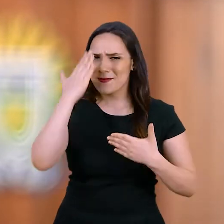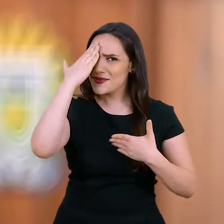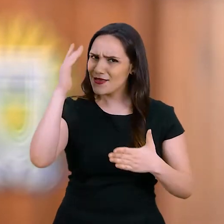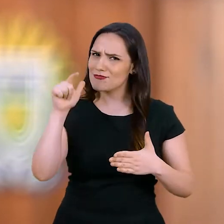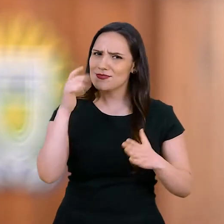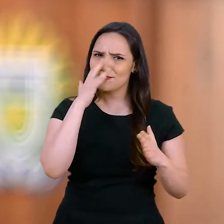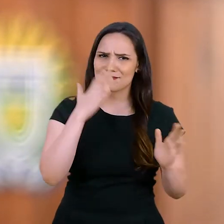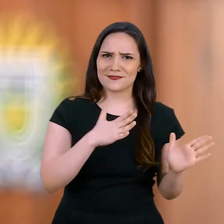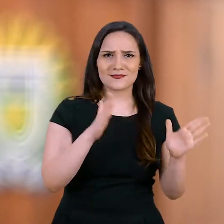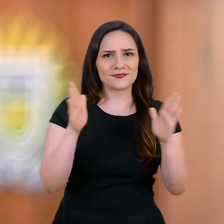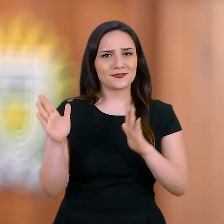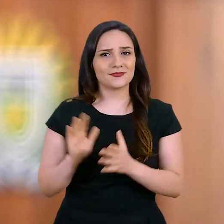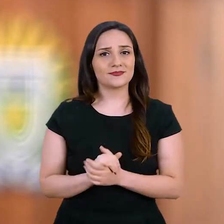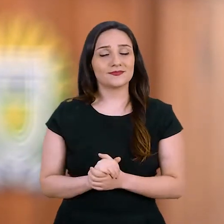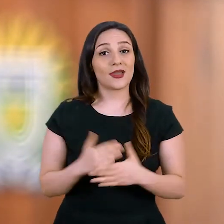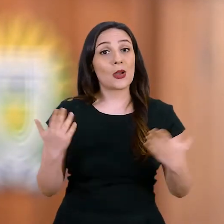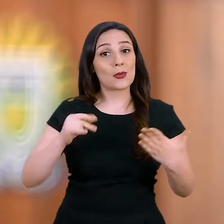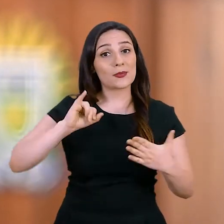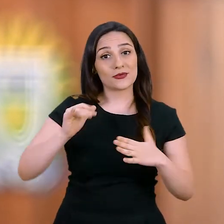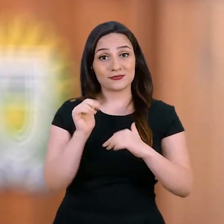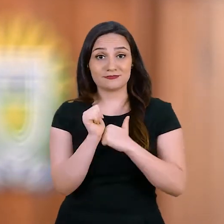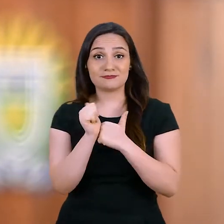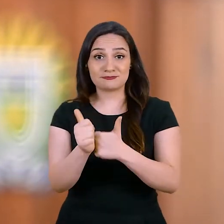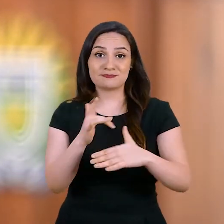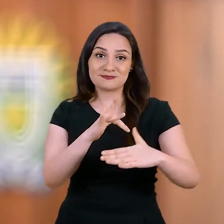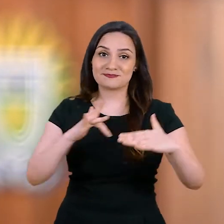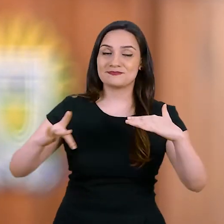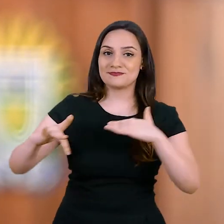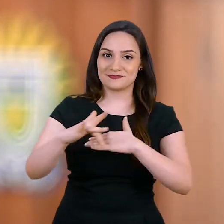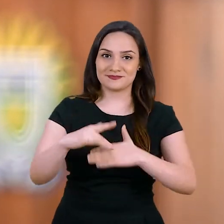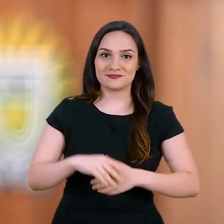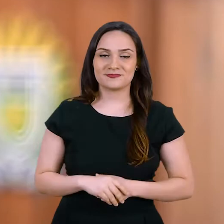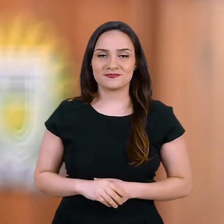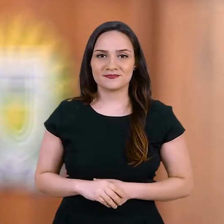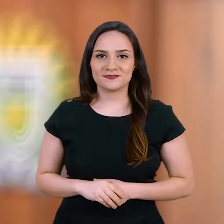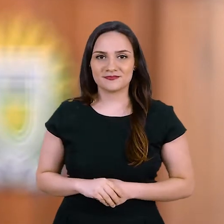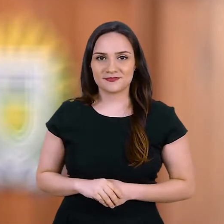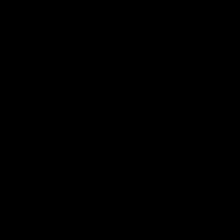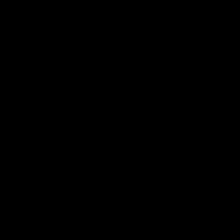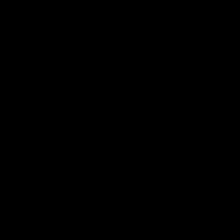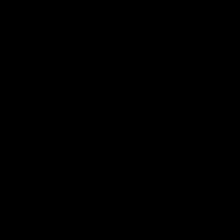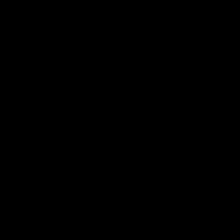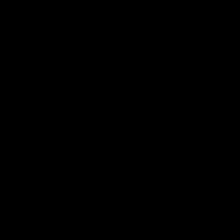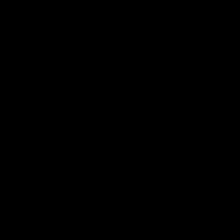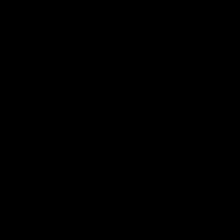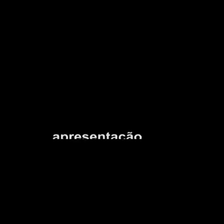por aqui. Obrigada pela sua companhia. Aproveite e siga nossas mídias sociais.